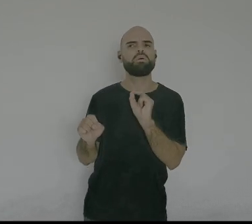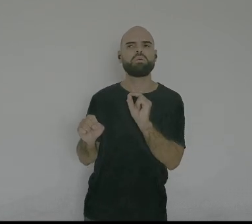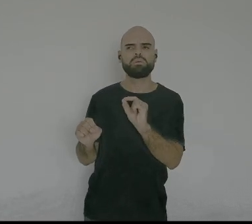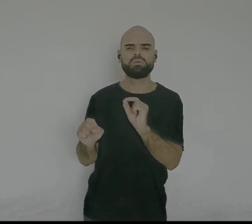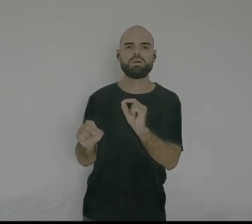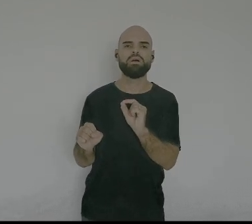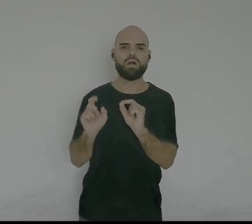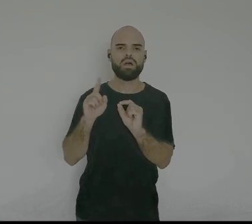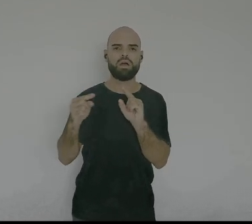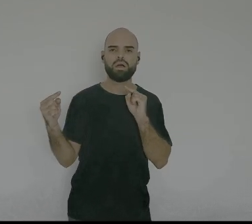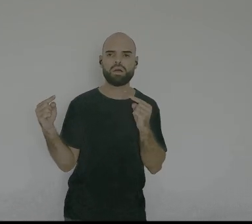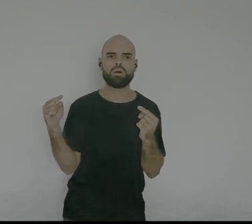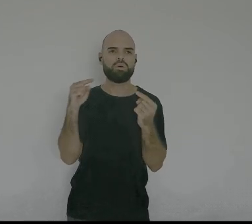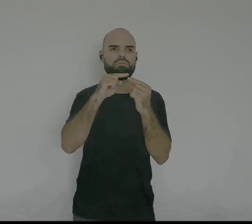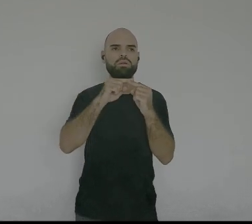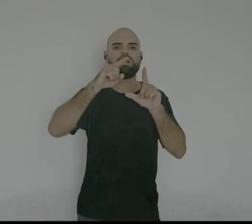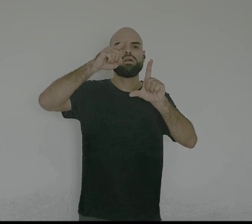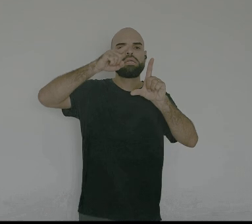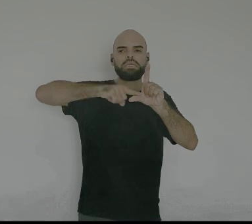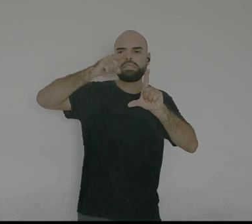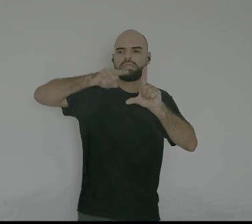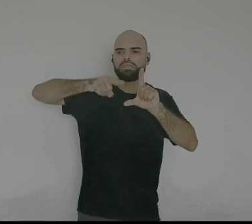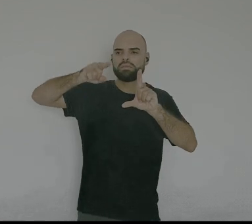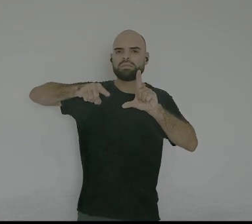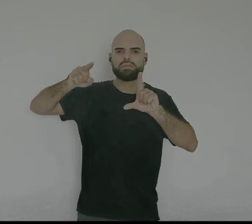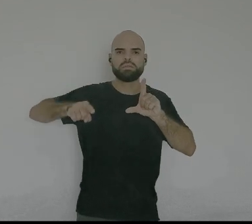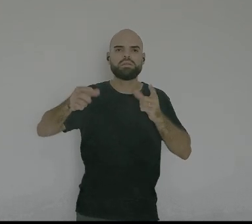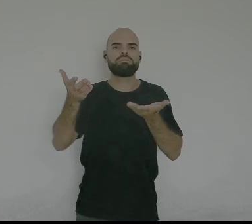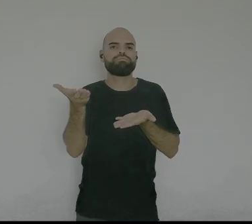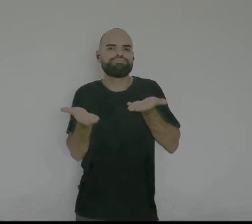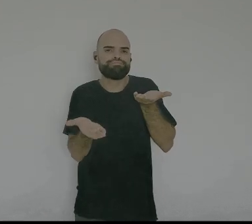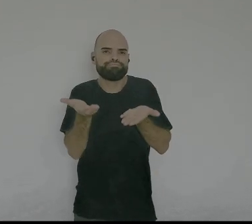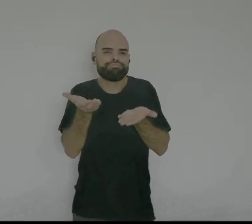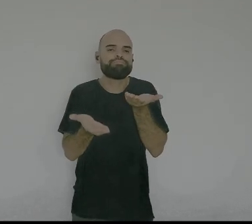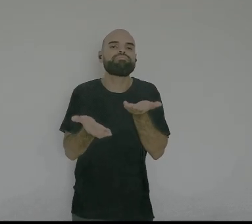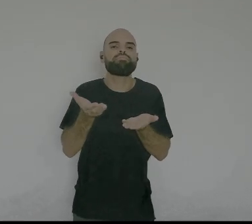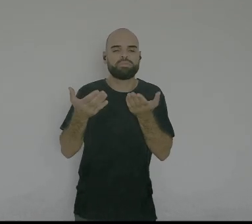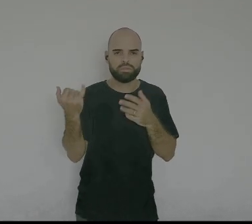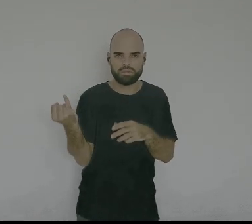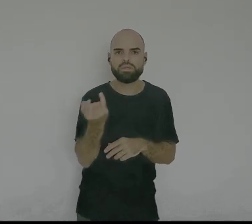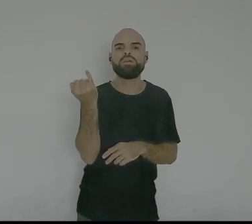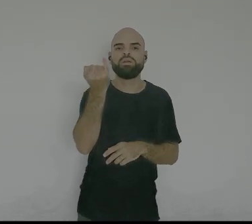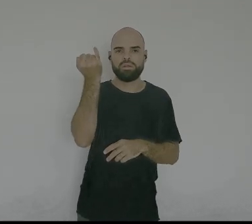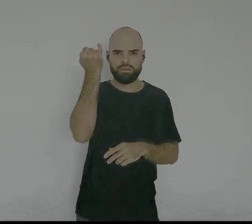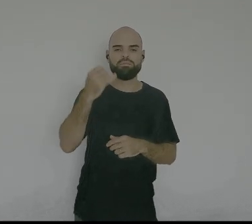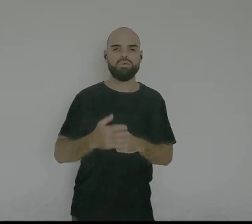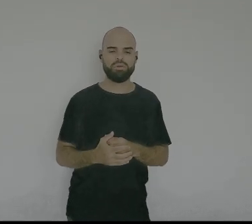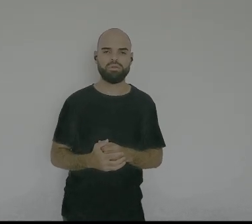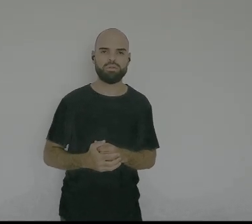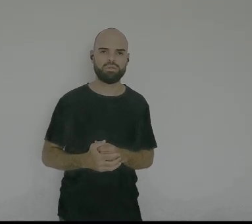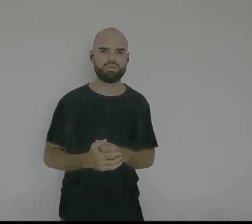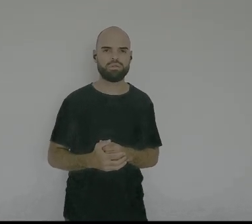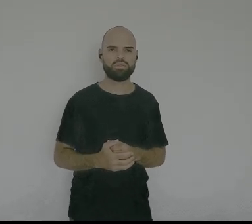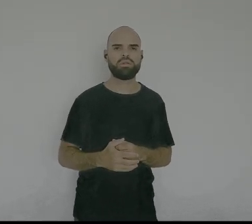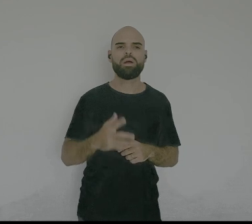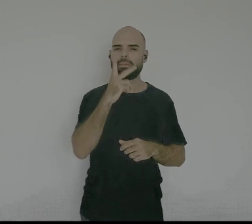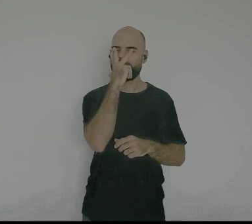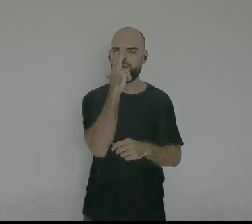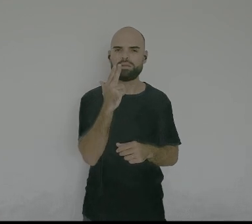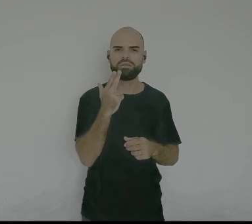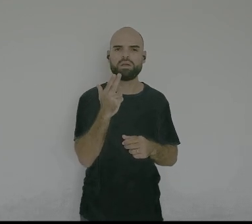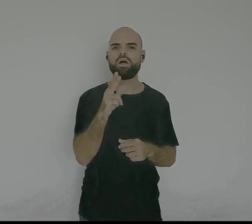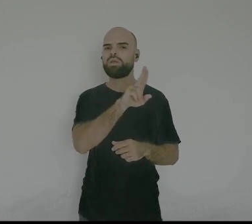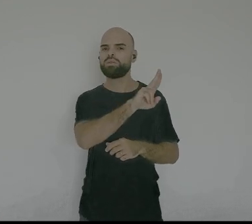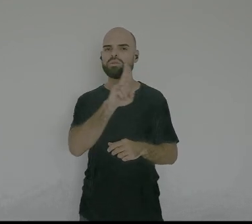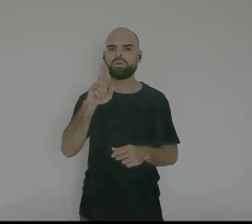que deve ser feito por um sistema definido por indicadores balanceados que tenham evidência de que medem o